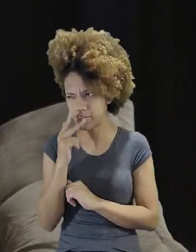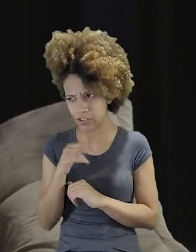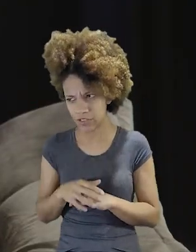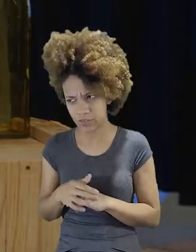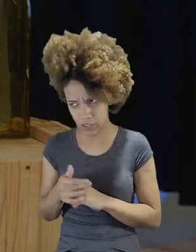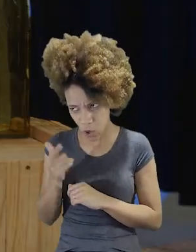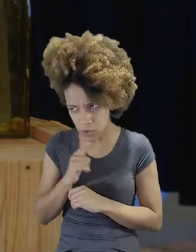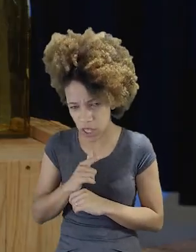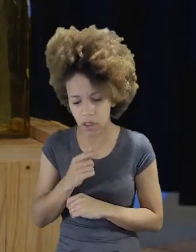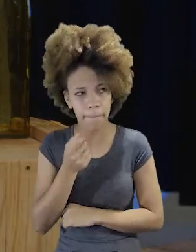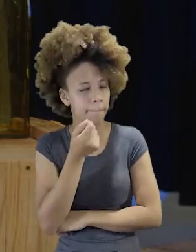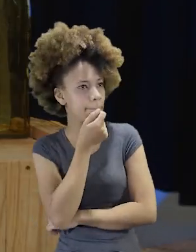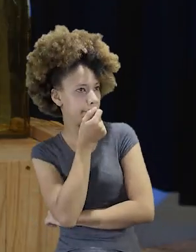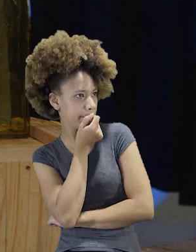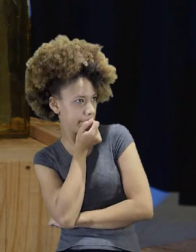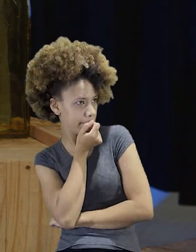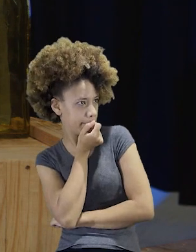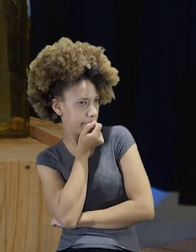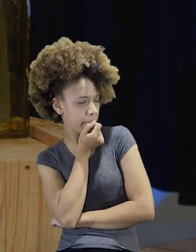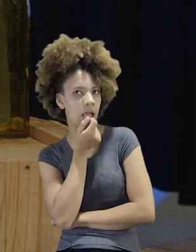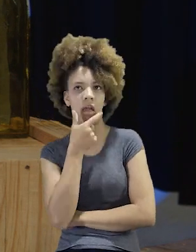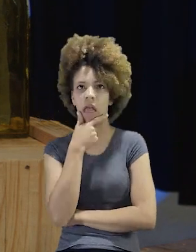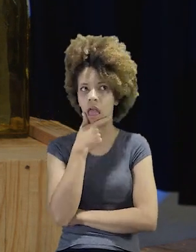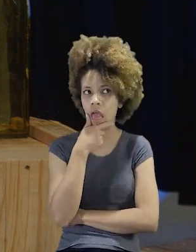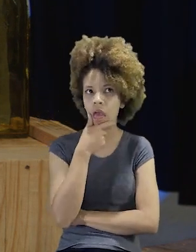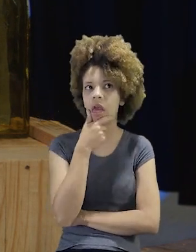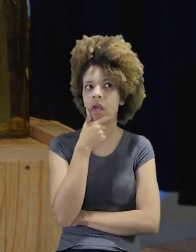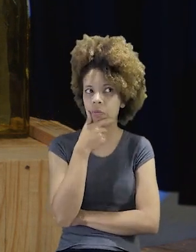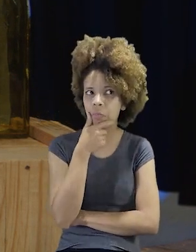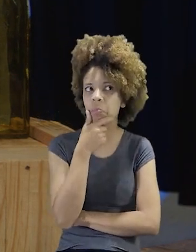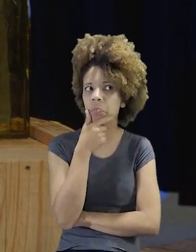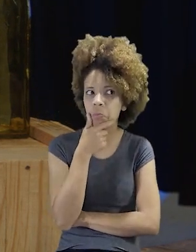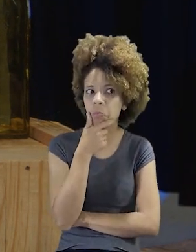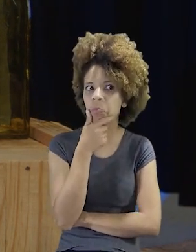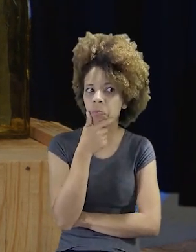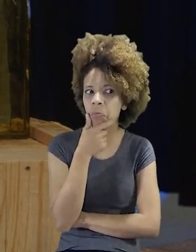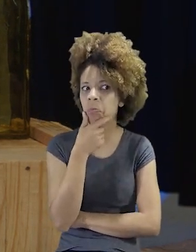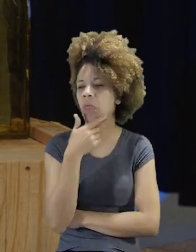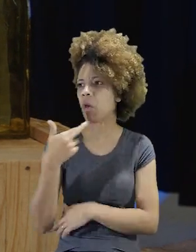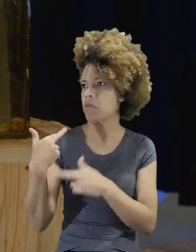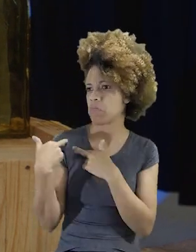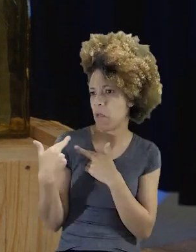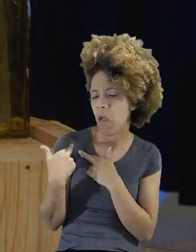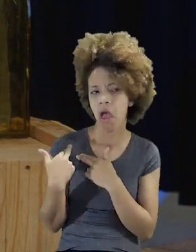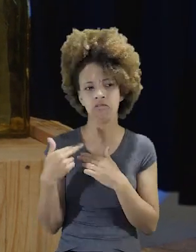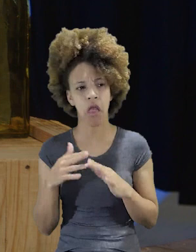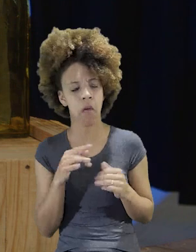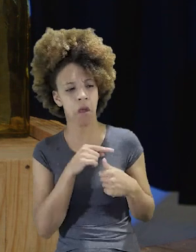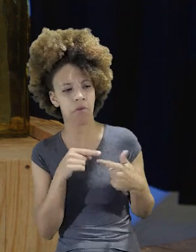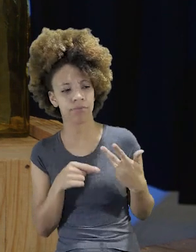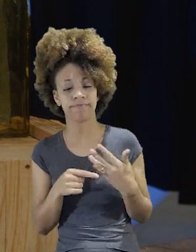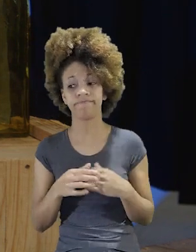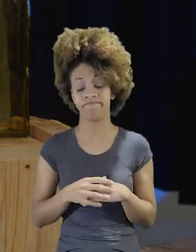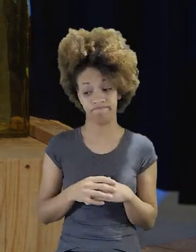aqui ali você acha que você segura aí a pessoa fala é ah não tem que a gente age com muita